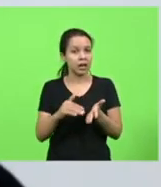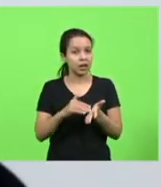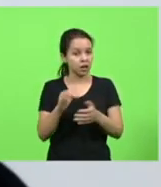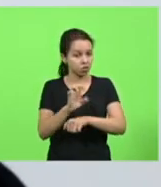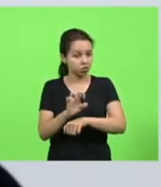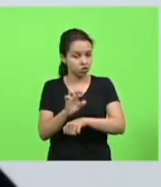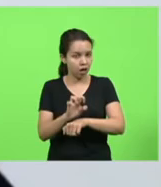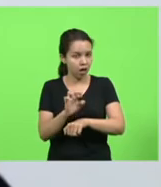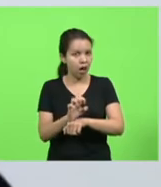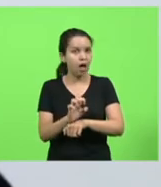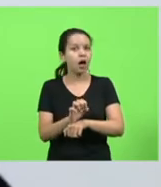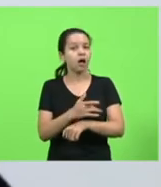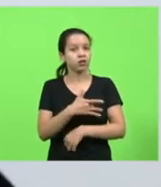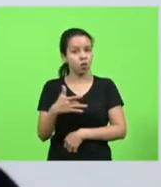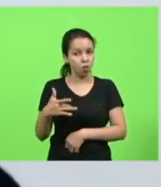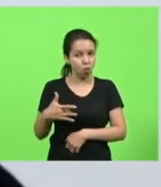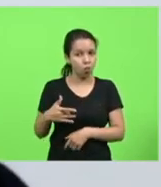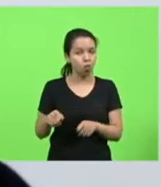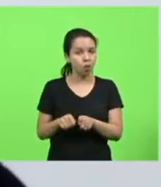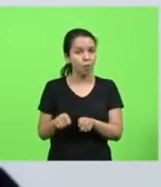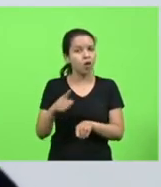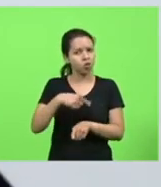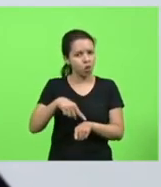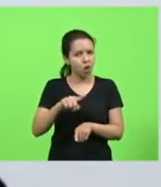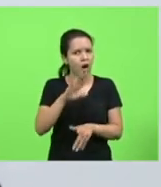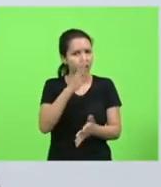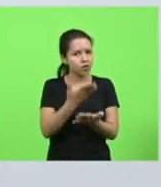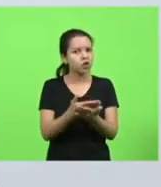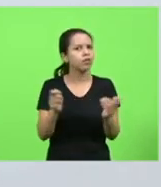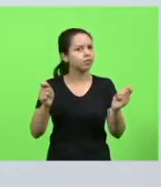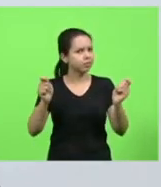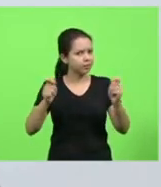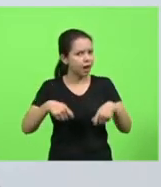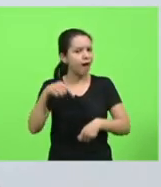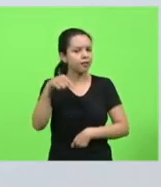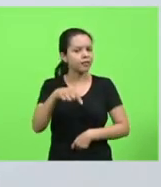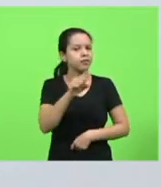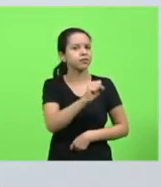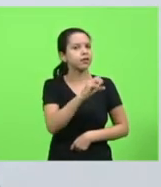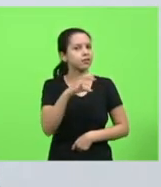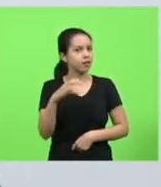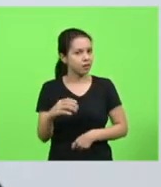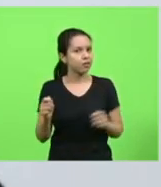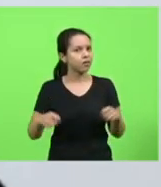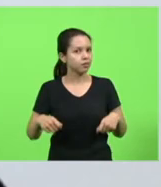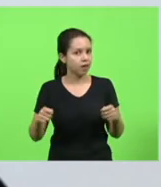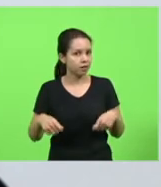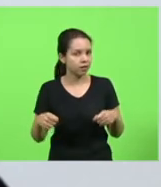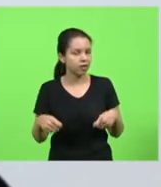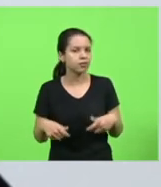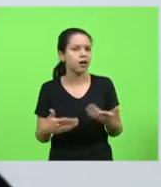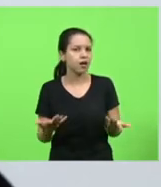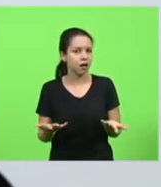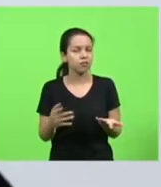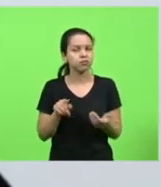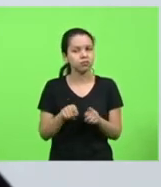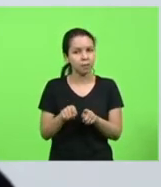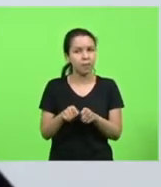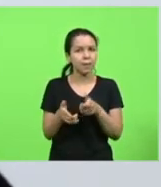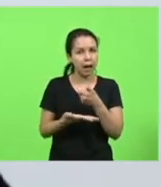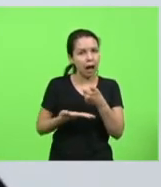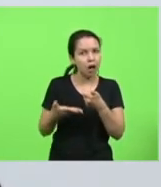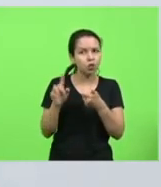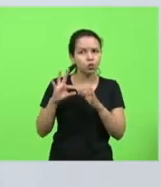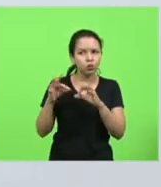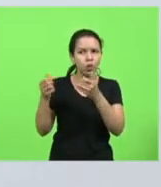com isso, a gente acredita que também é possível isso acontecer em Santa Catarina, né? Considerando tudo que já foi dito e principalmente porque as